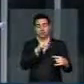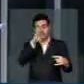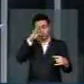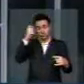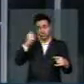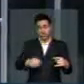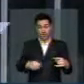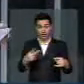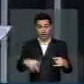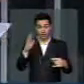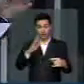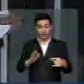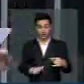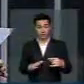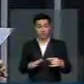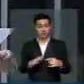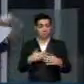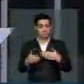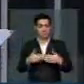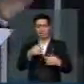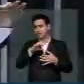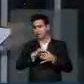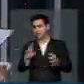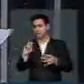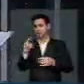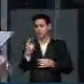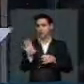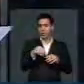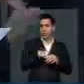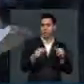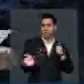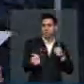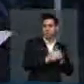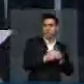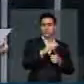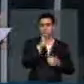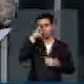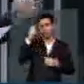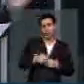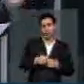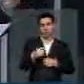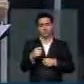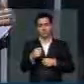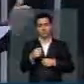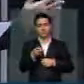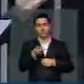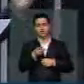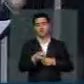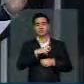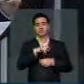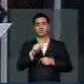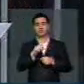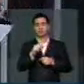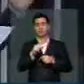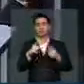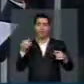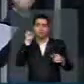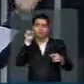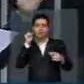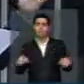brasileiro seja em liberdade seja nas masmorras na ditadura eram embalada por sua obra prima